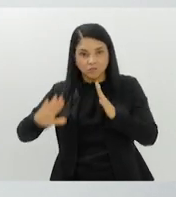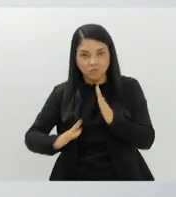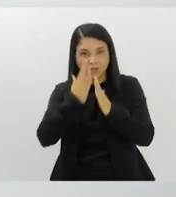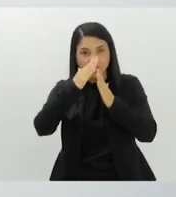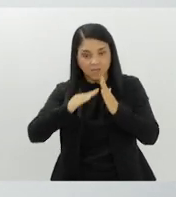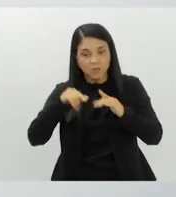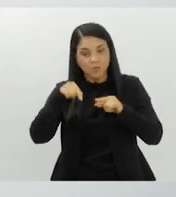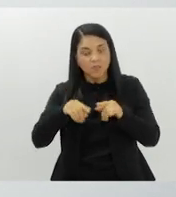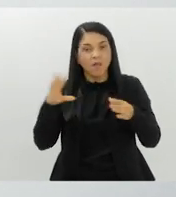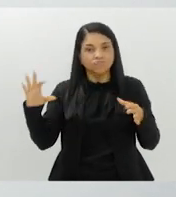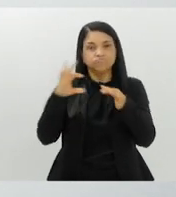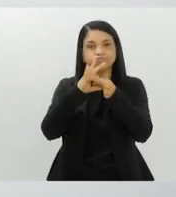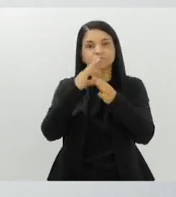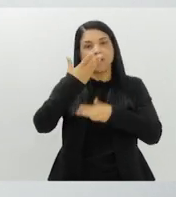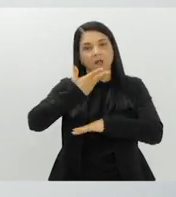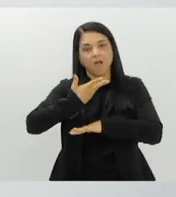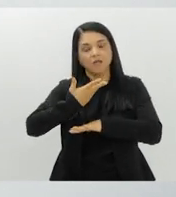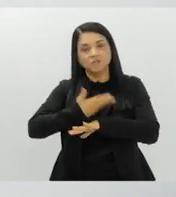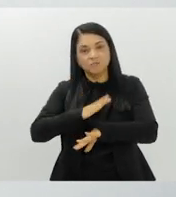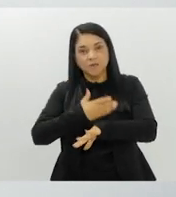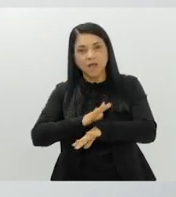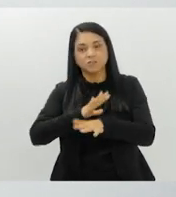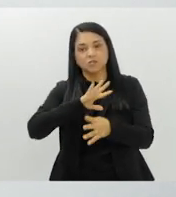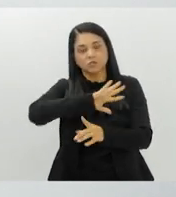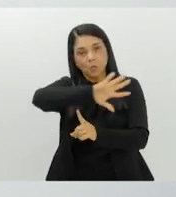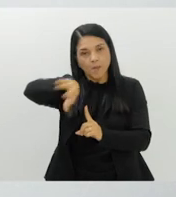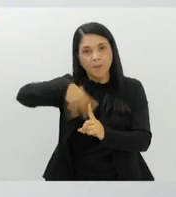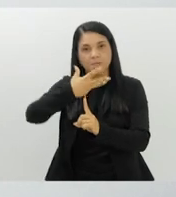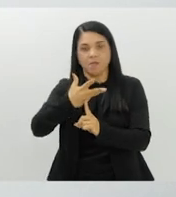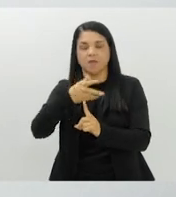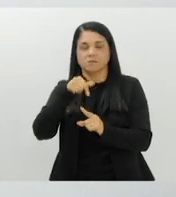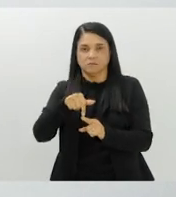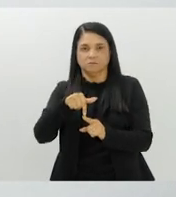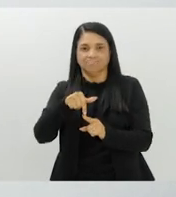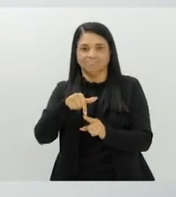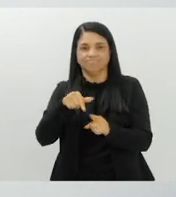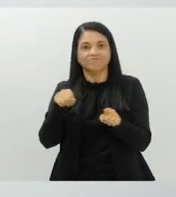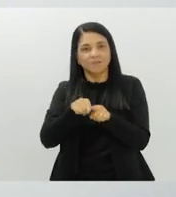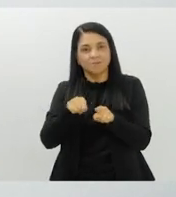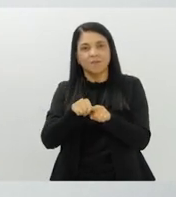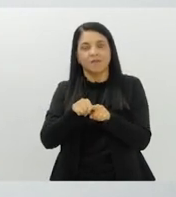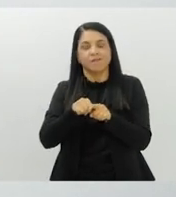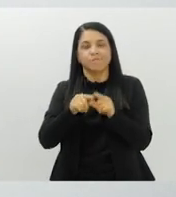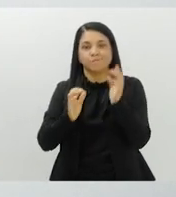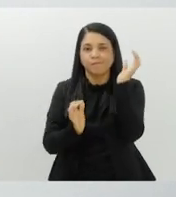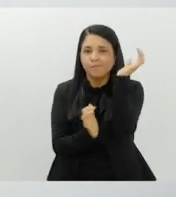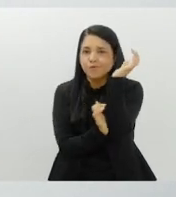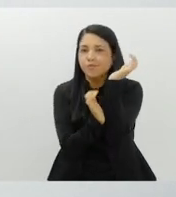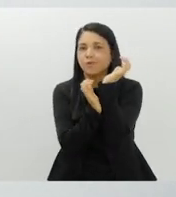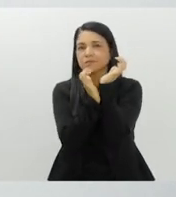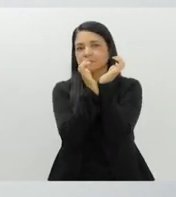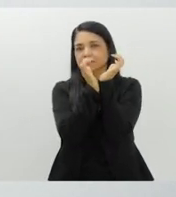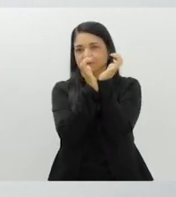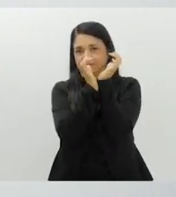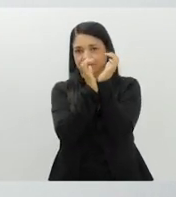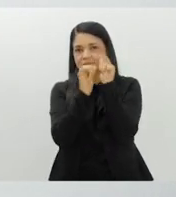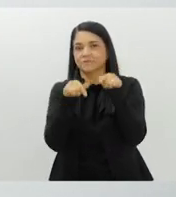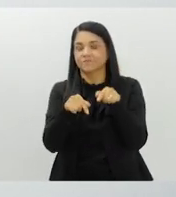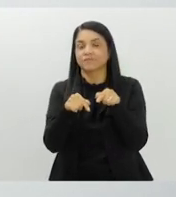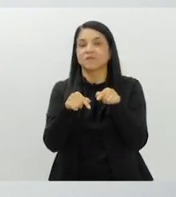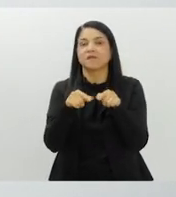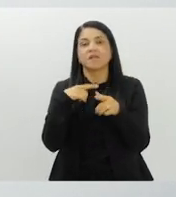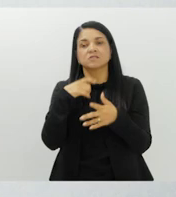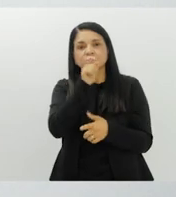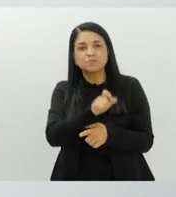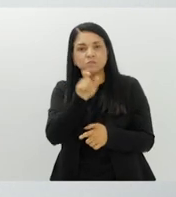práticas, está relacionado com o meio ambiente, mas também está relacionado por essa chave da burocracia que aqueles que